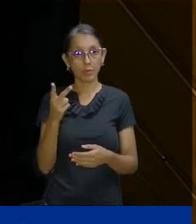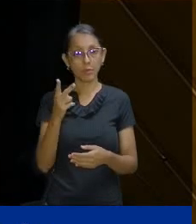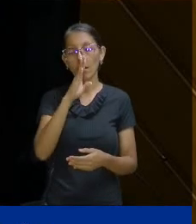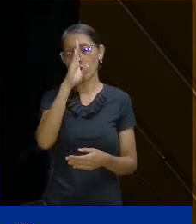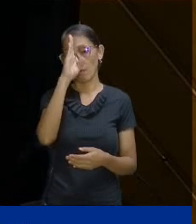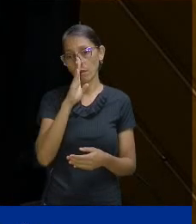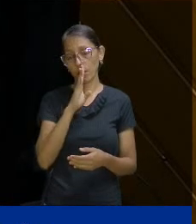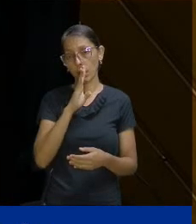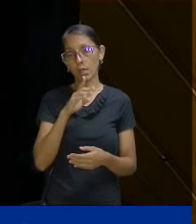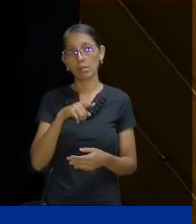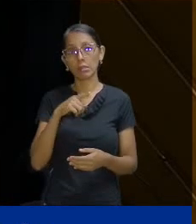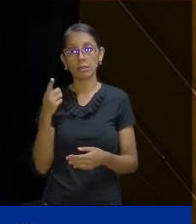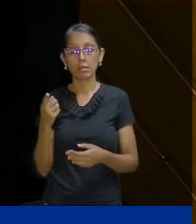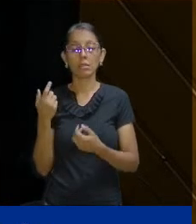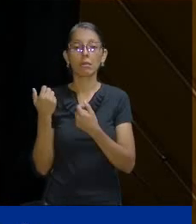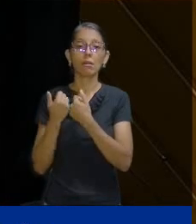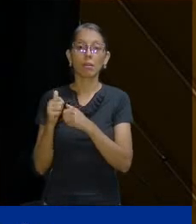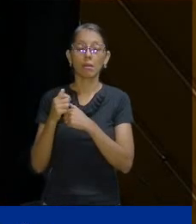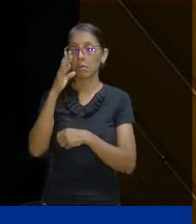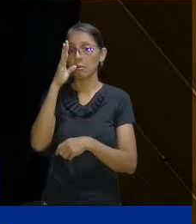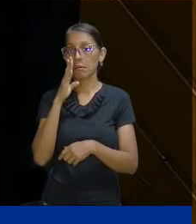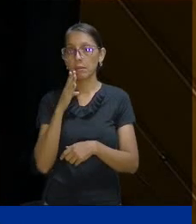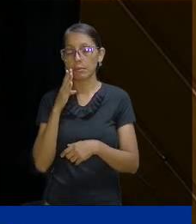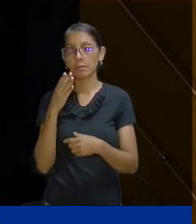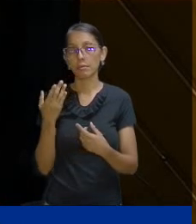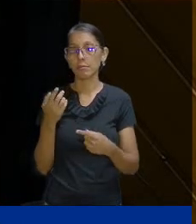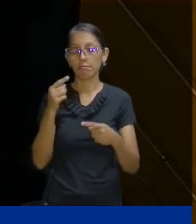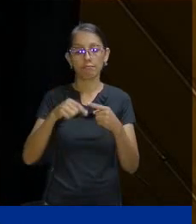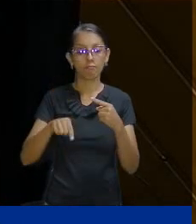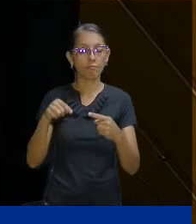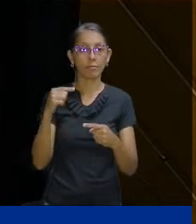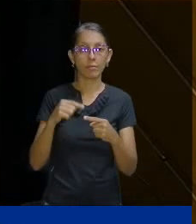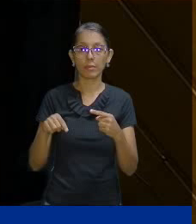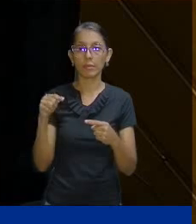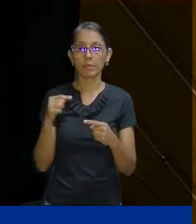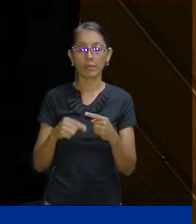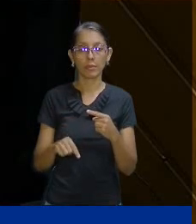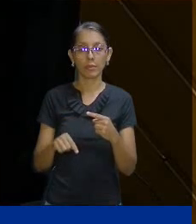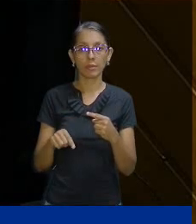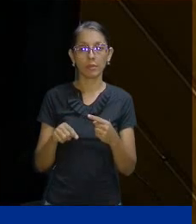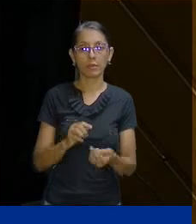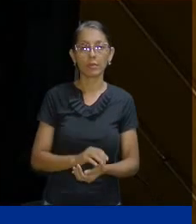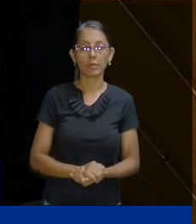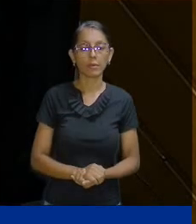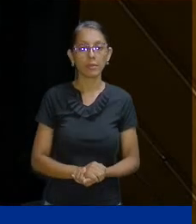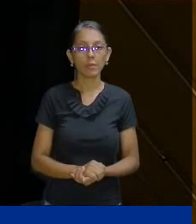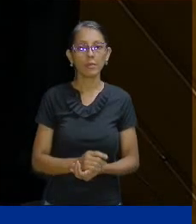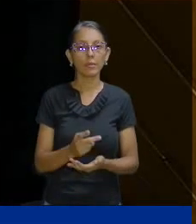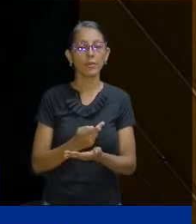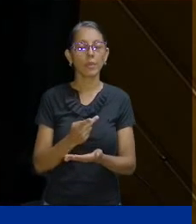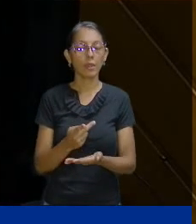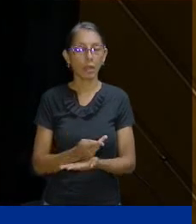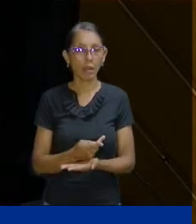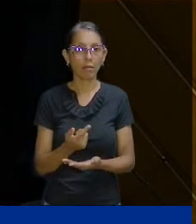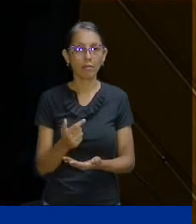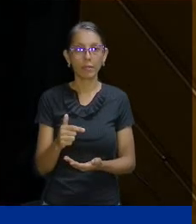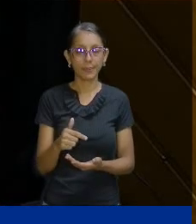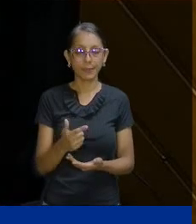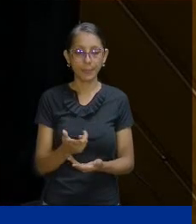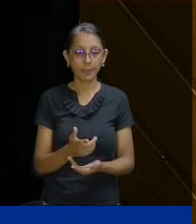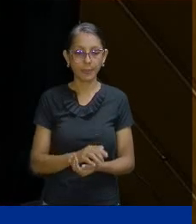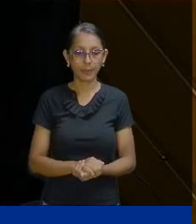gratuito disponível não alcança o grau de relevância necessário para caracterizar tal ilícito. A